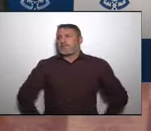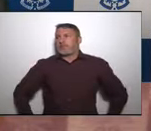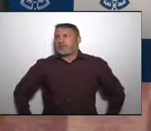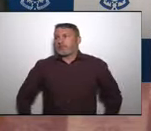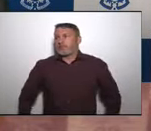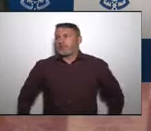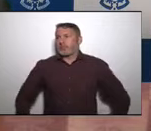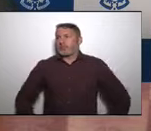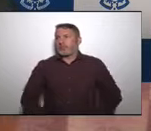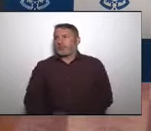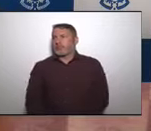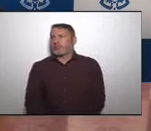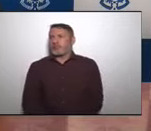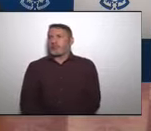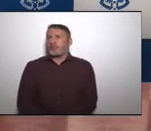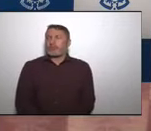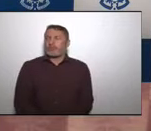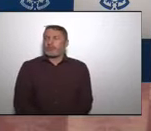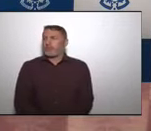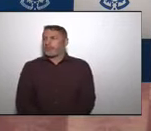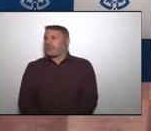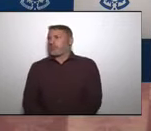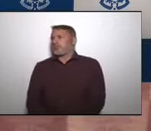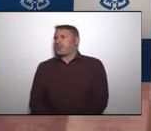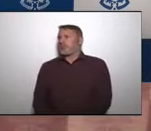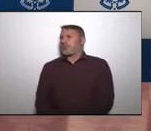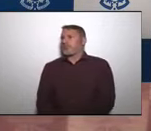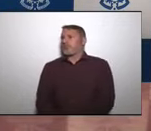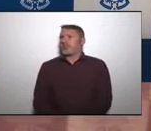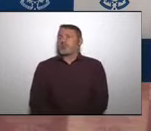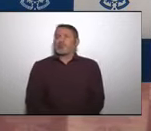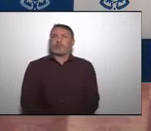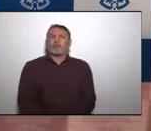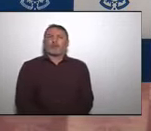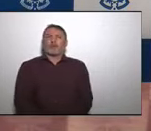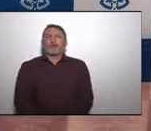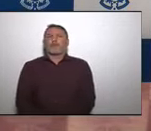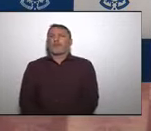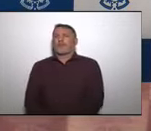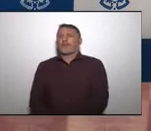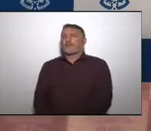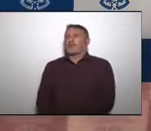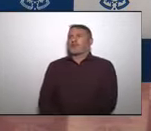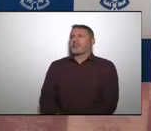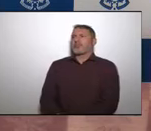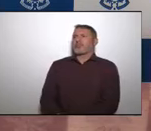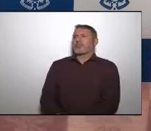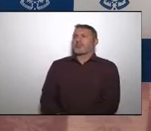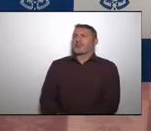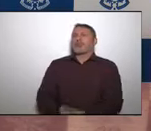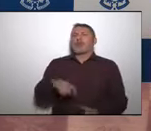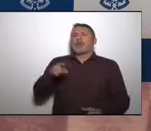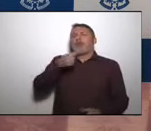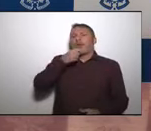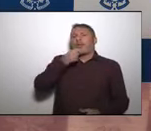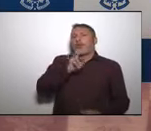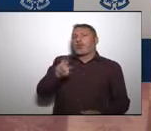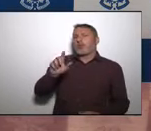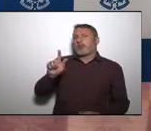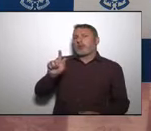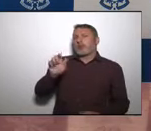Qualquer pessoa com gripe, se o senhor quiser falar, é Geisa o nome da repórter. Ô, Geisa, Geisa, está ouvindo? Ela não está ali, não, né? Não está, não, né? Mas,